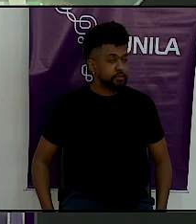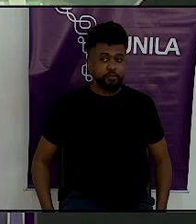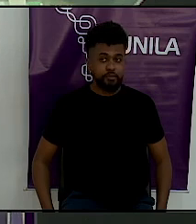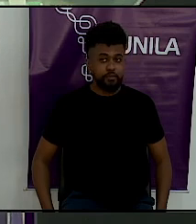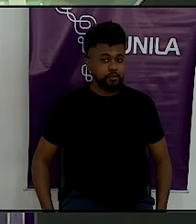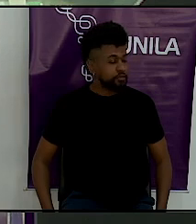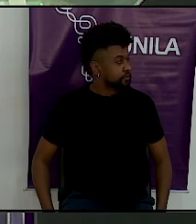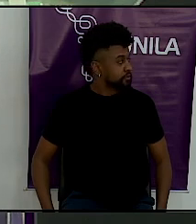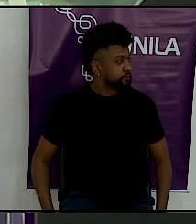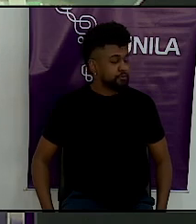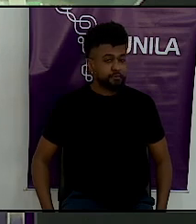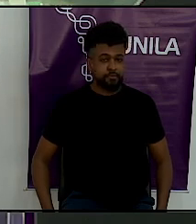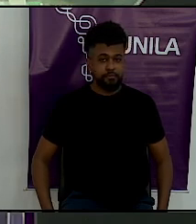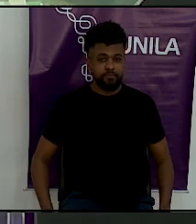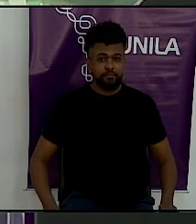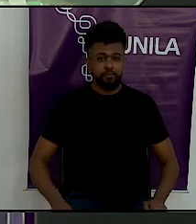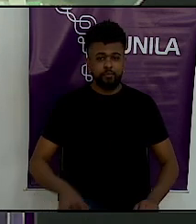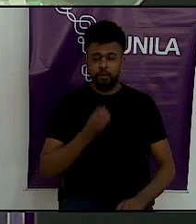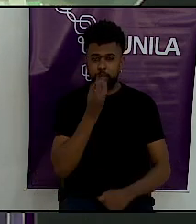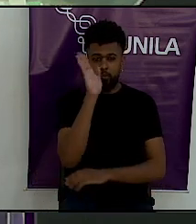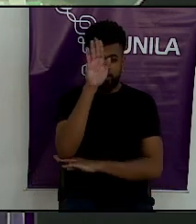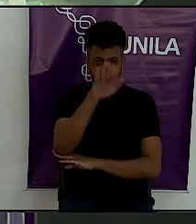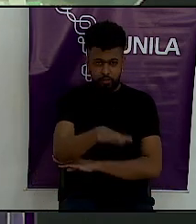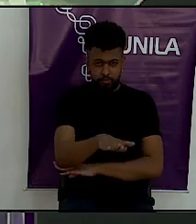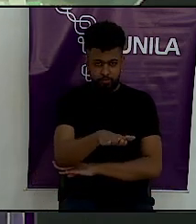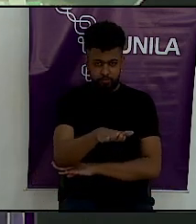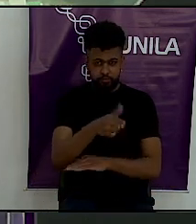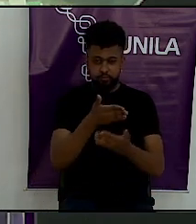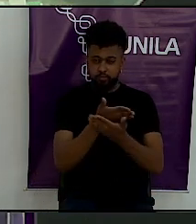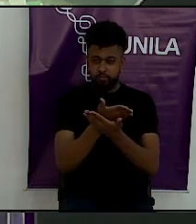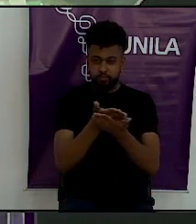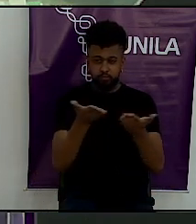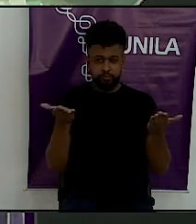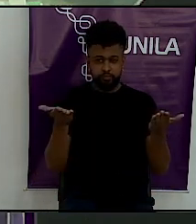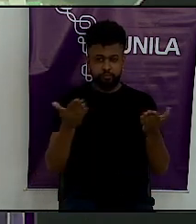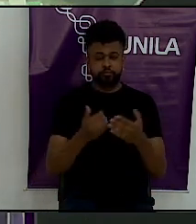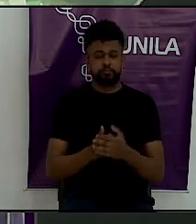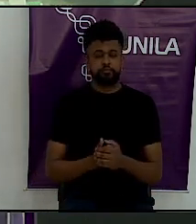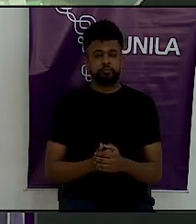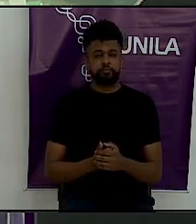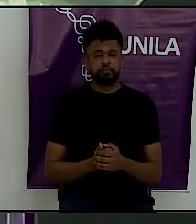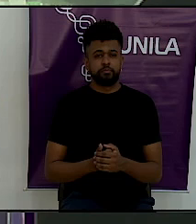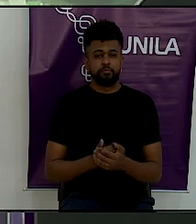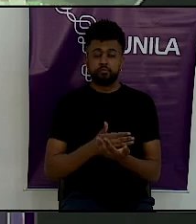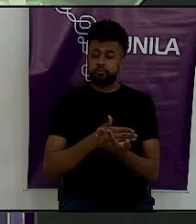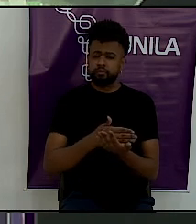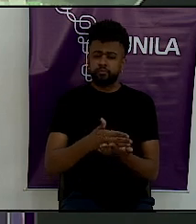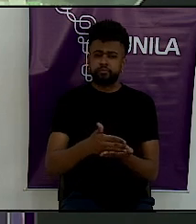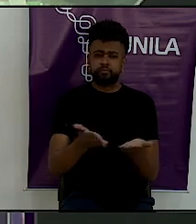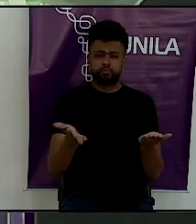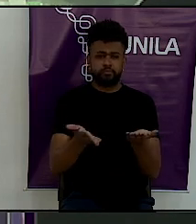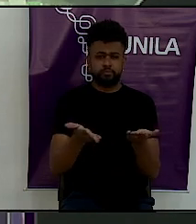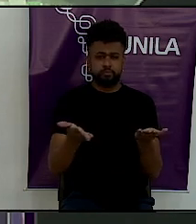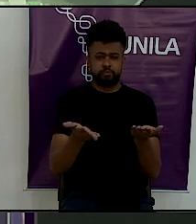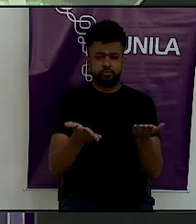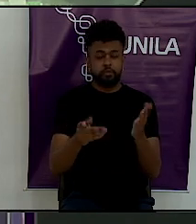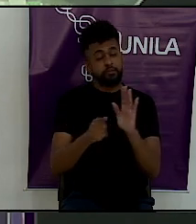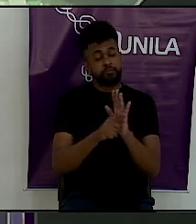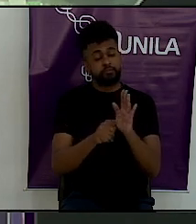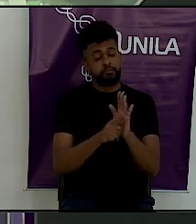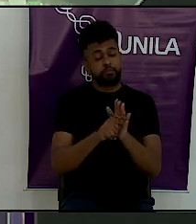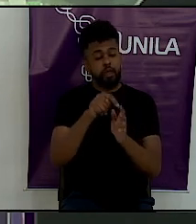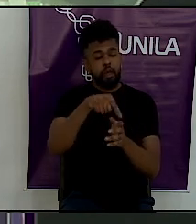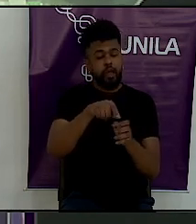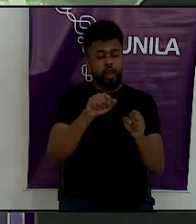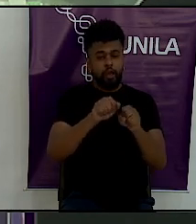Vai? Boa tarde a todos e a todas. Daremos início às atividades